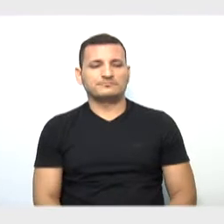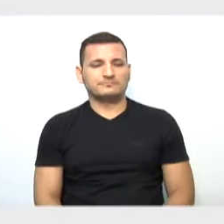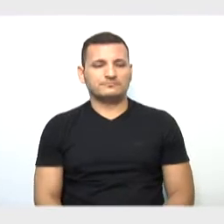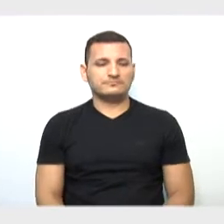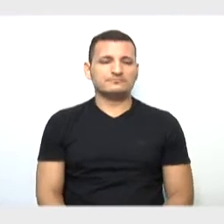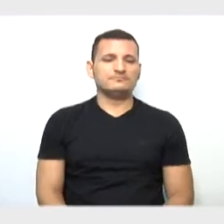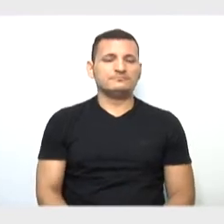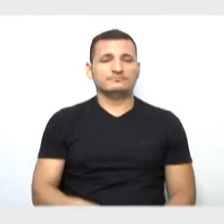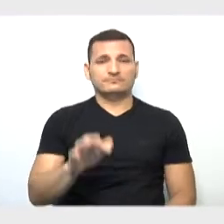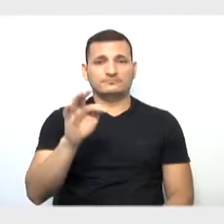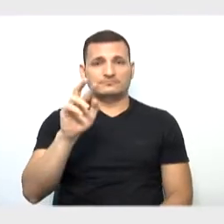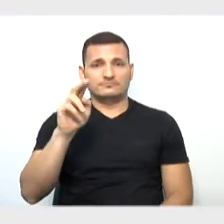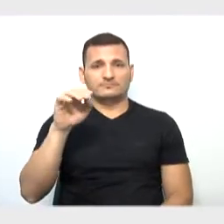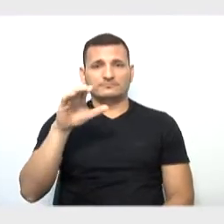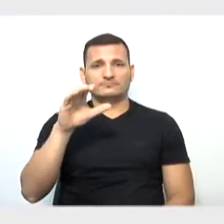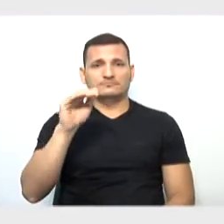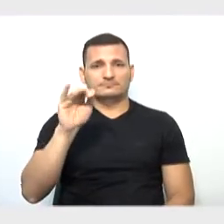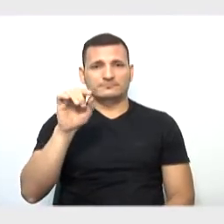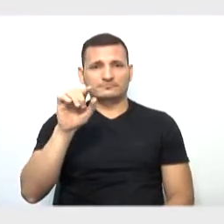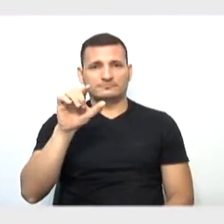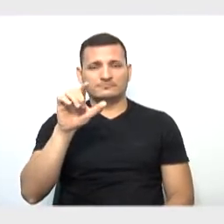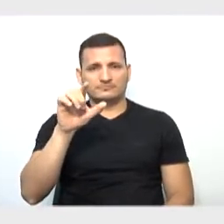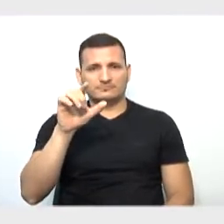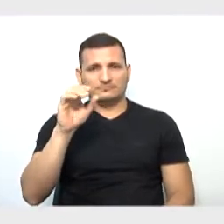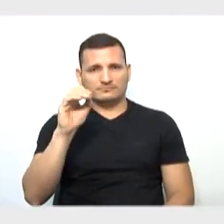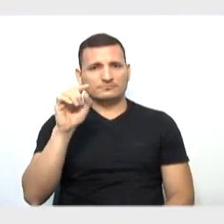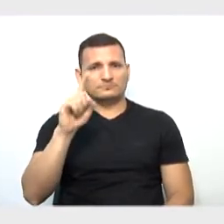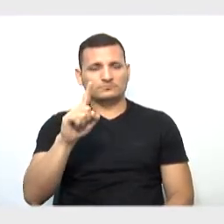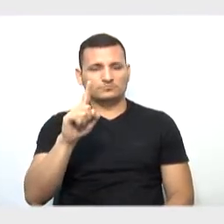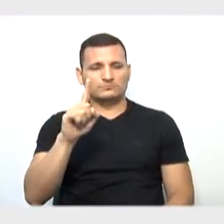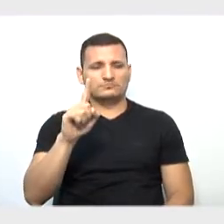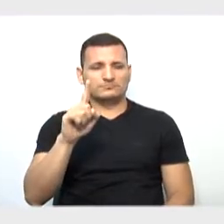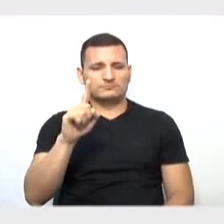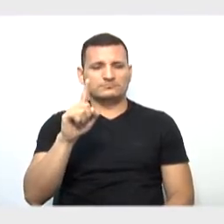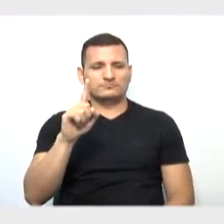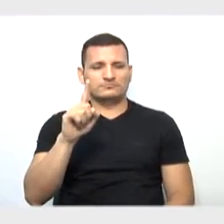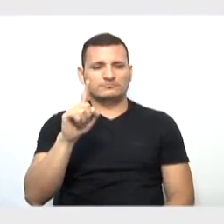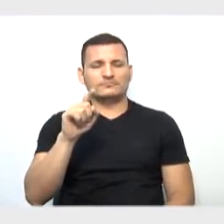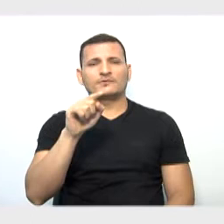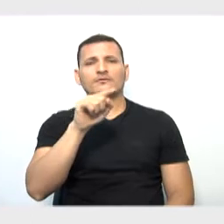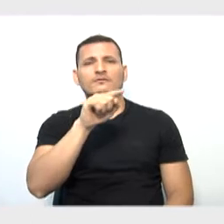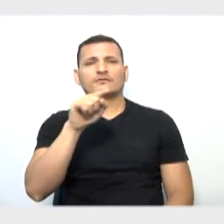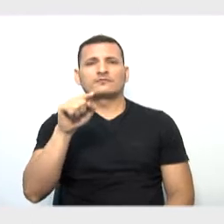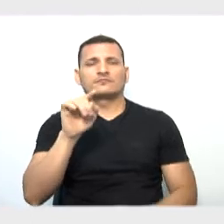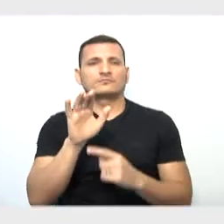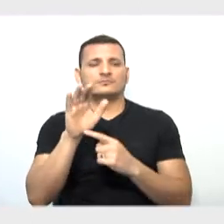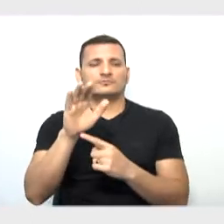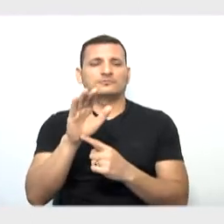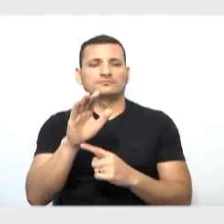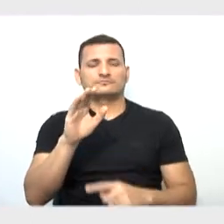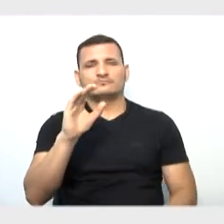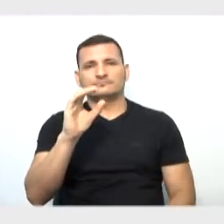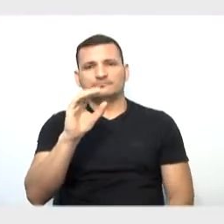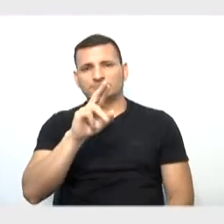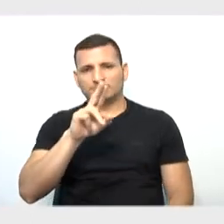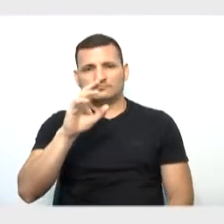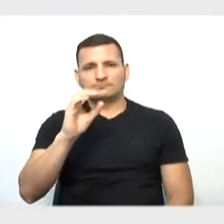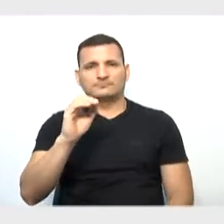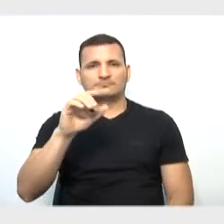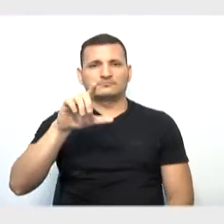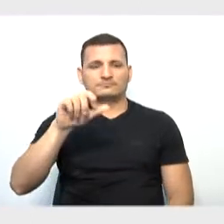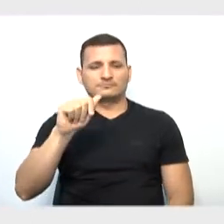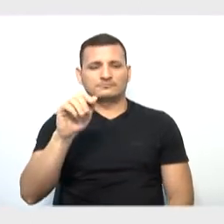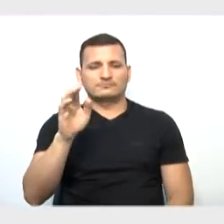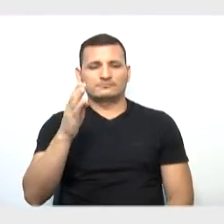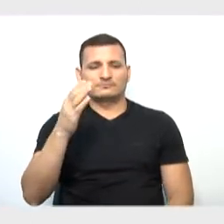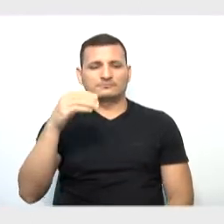Essa função 1 é essa daqui. E o que essa função vai fazer? Mostrar um alerta com o nome